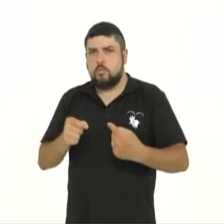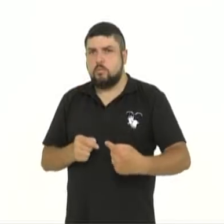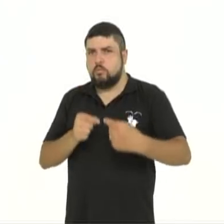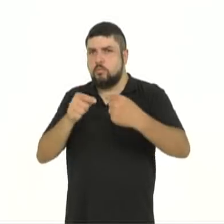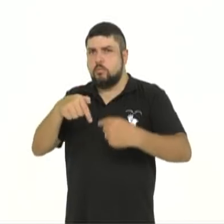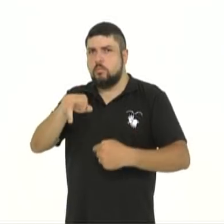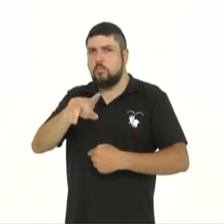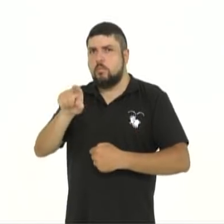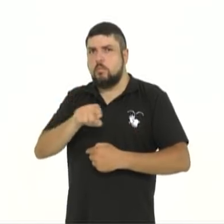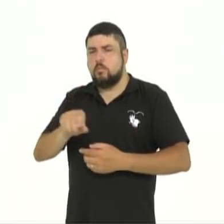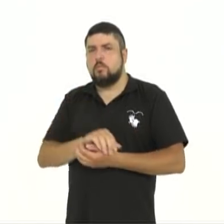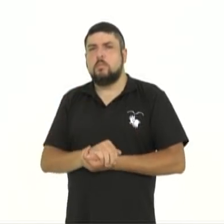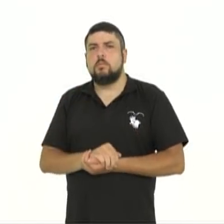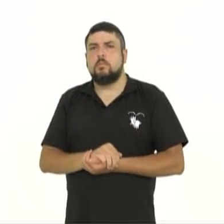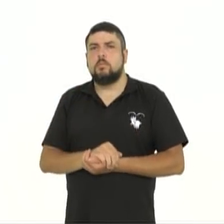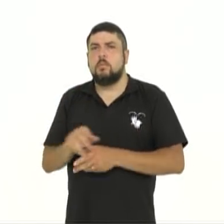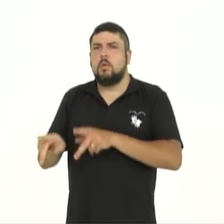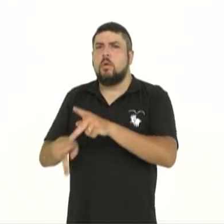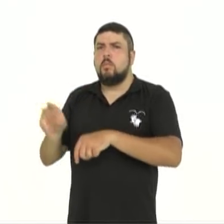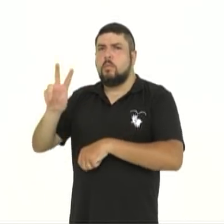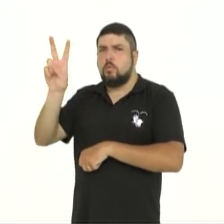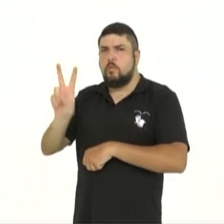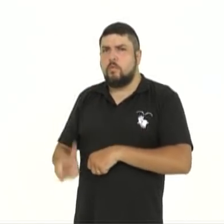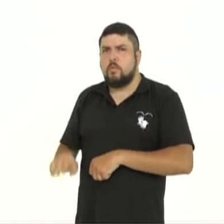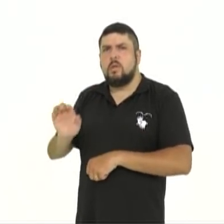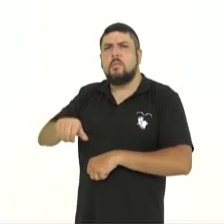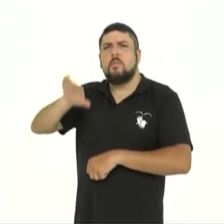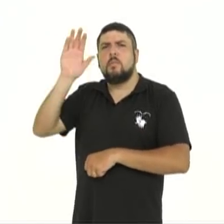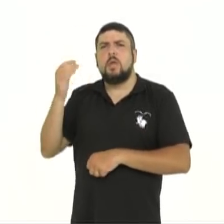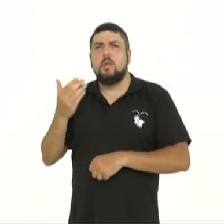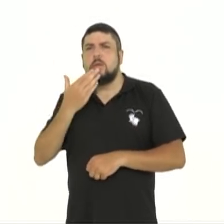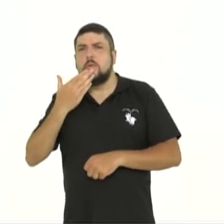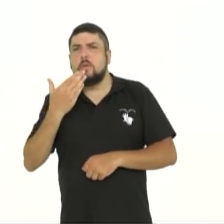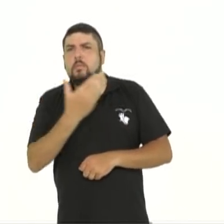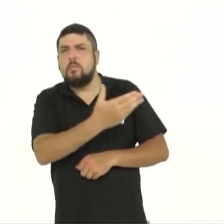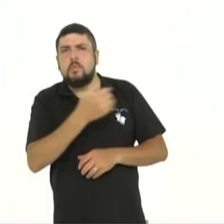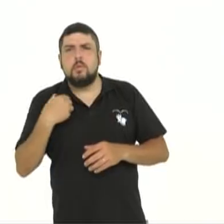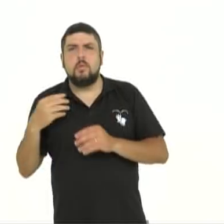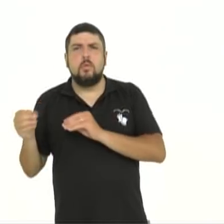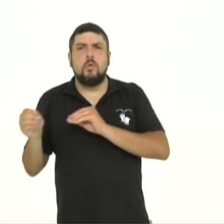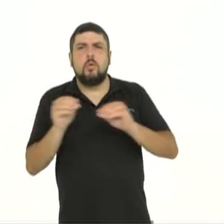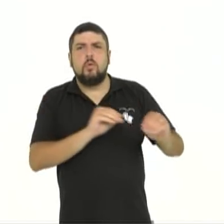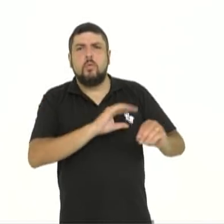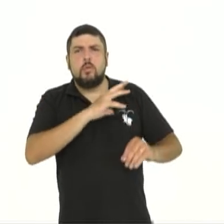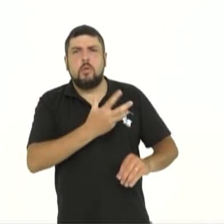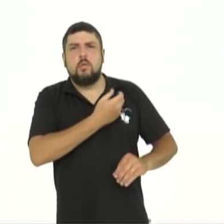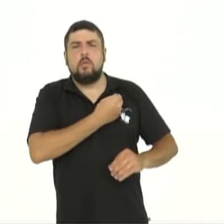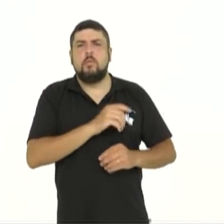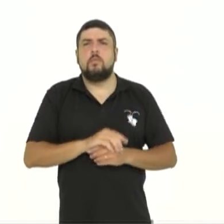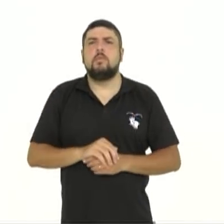os venezuelanos foram os que mais pediram refúgio em 2018, com